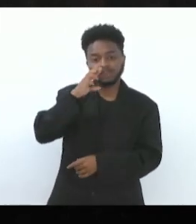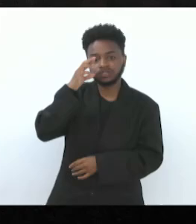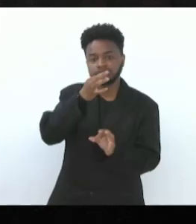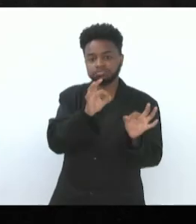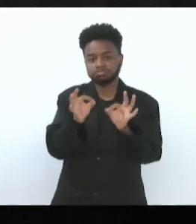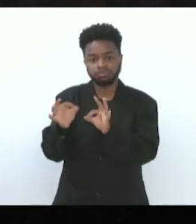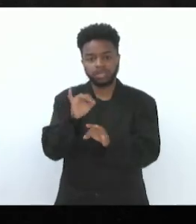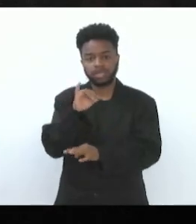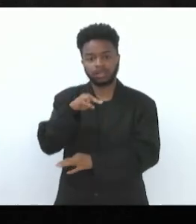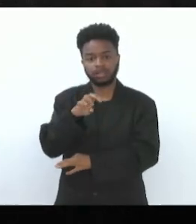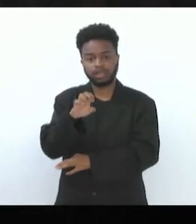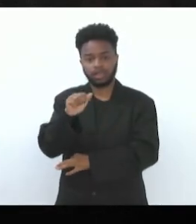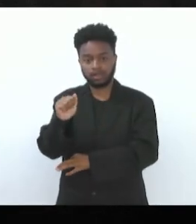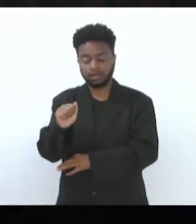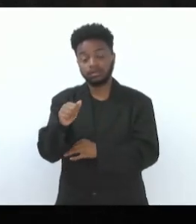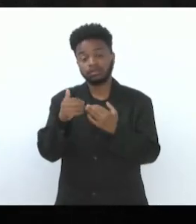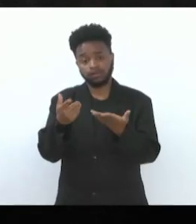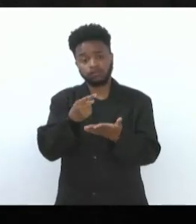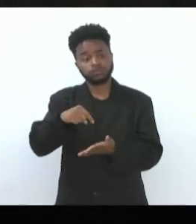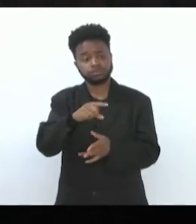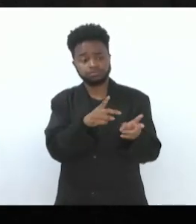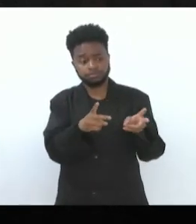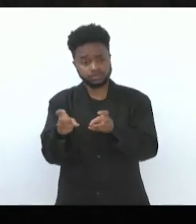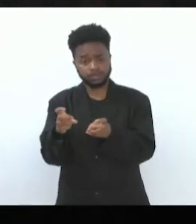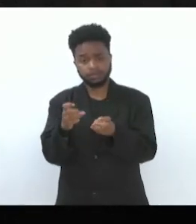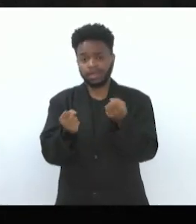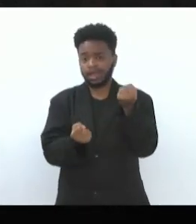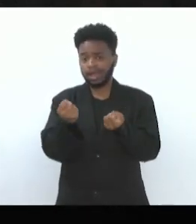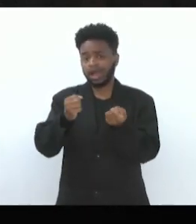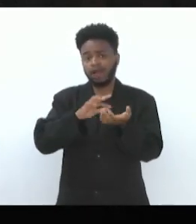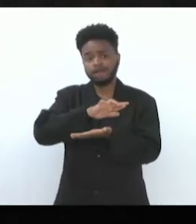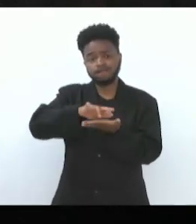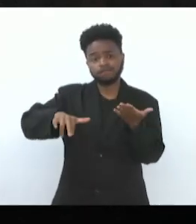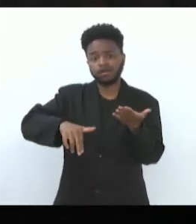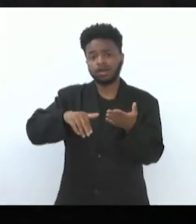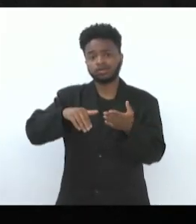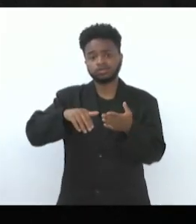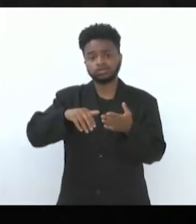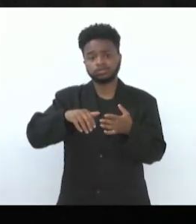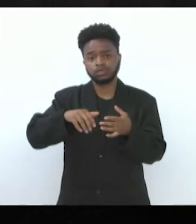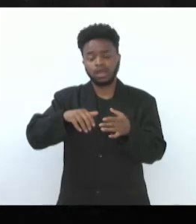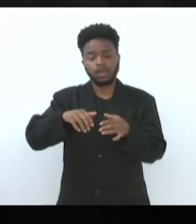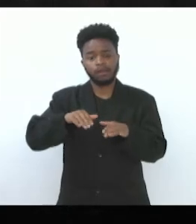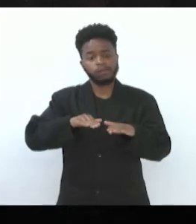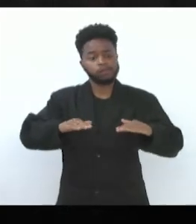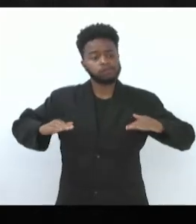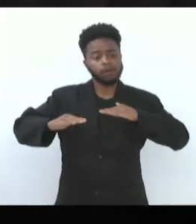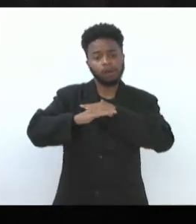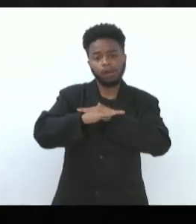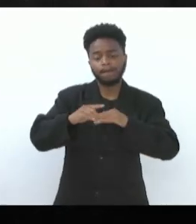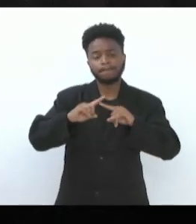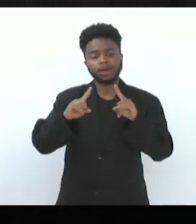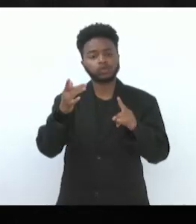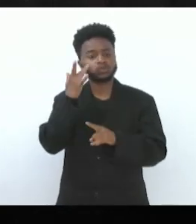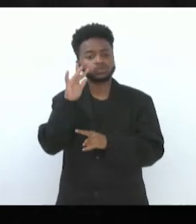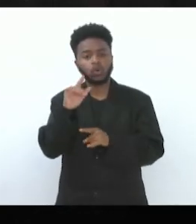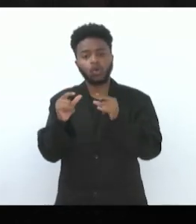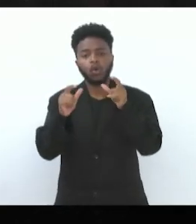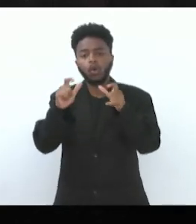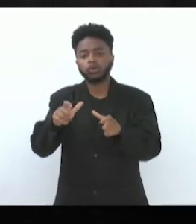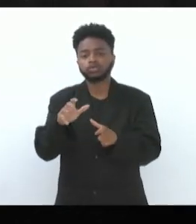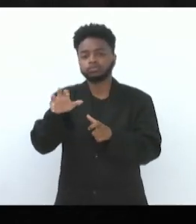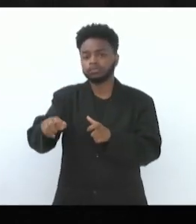parte do INEA. Então você vê circulando um monte de carro-pipa sem identificação nenhuma da origem daquela água, onde captou aquela água que está